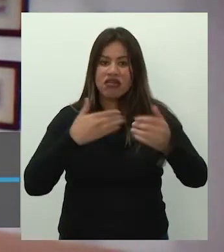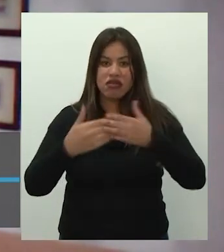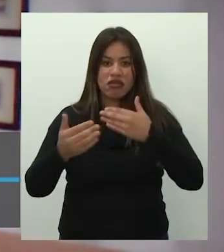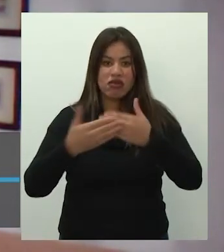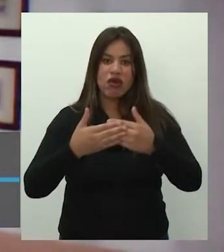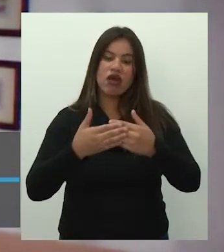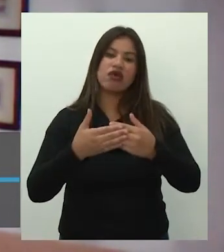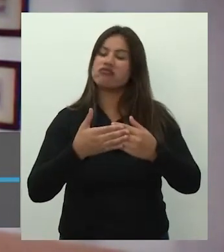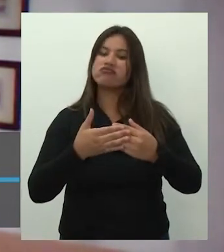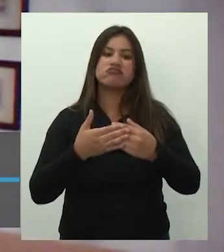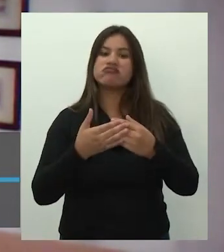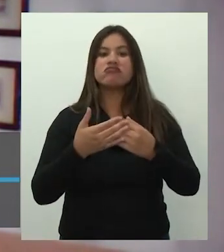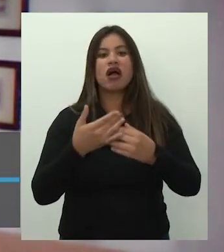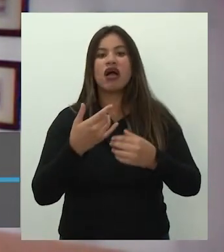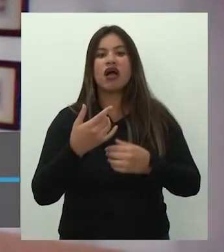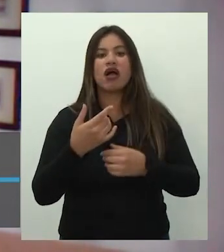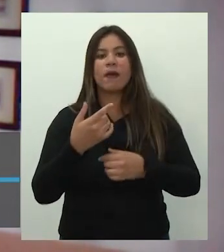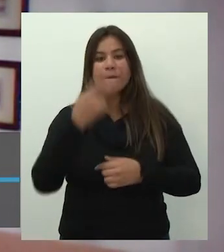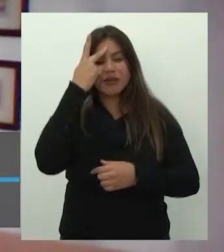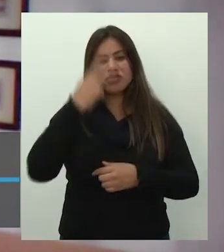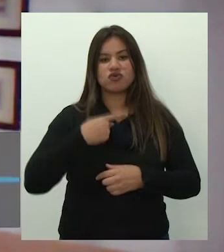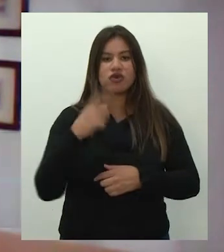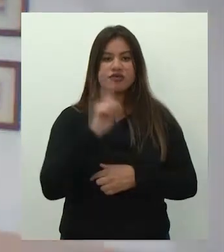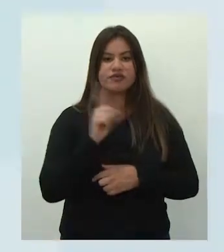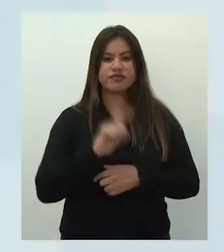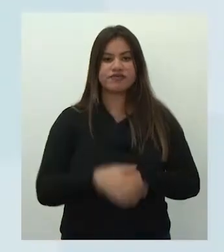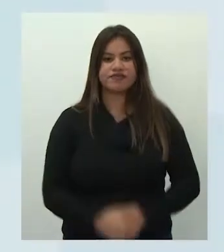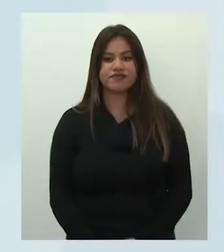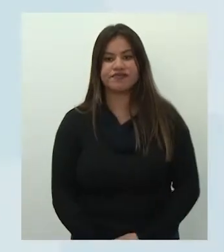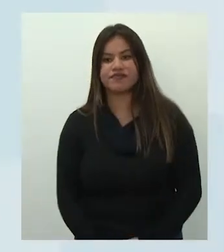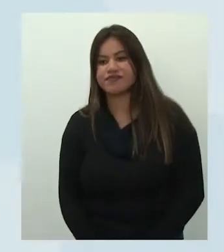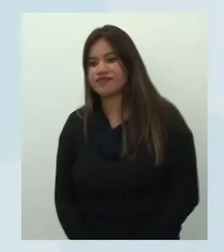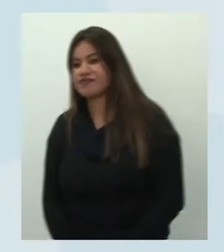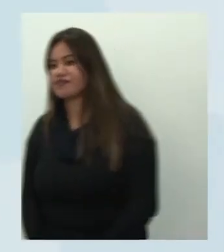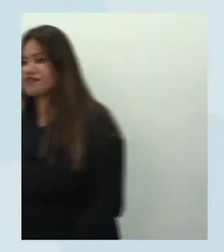de fitoterápicos por conta própria. Próximo, por favor.